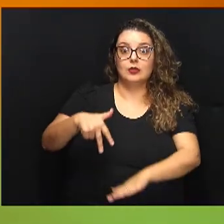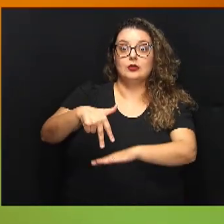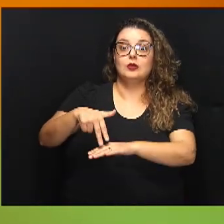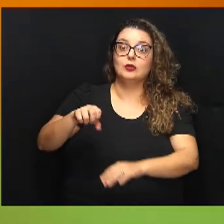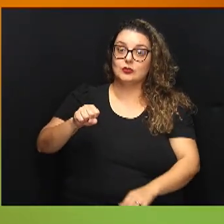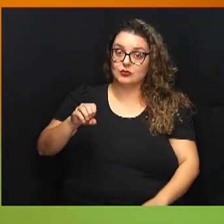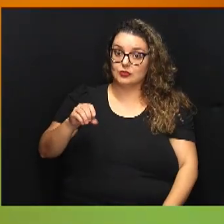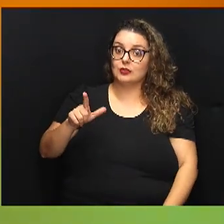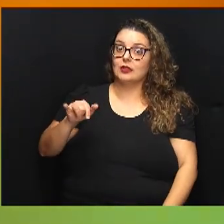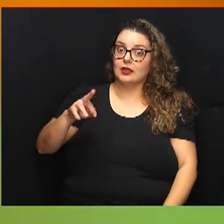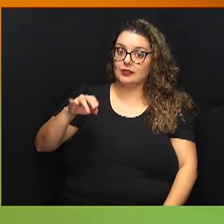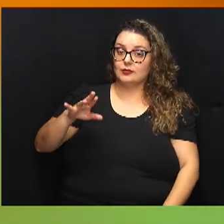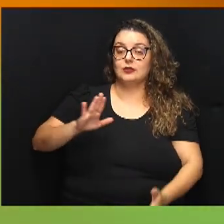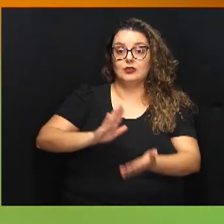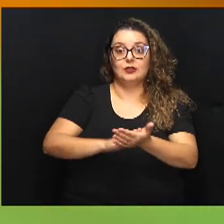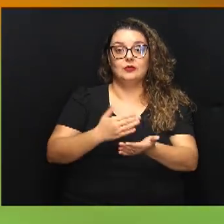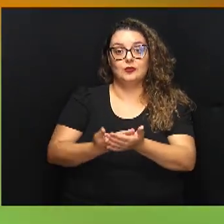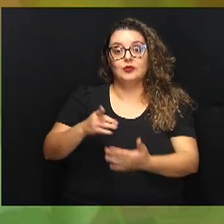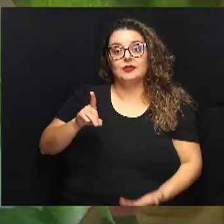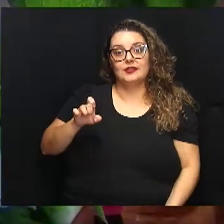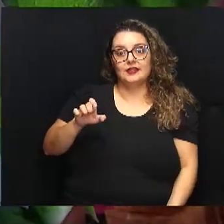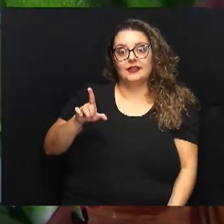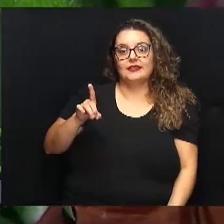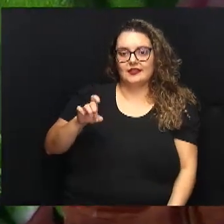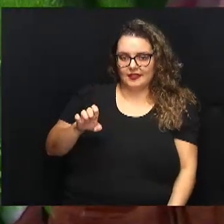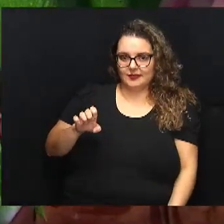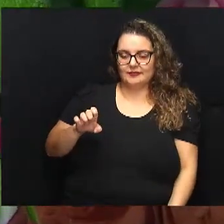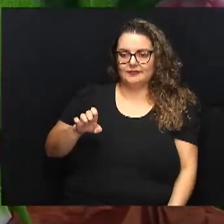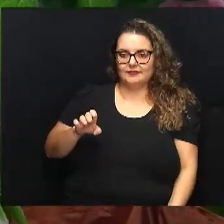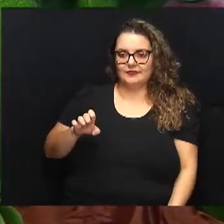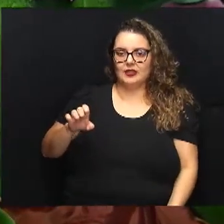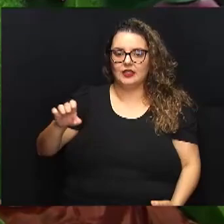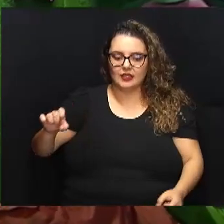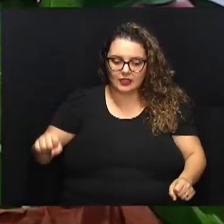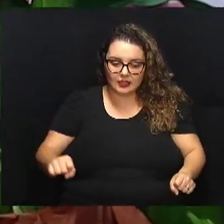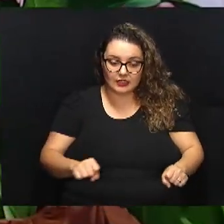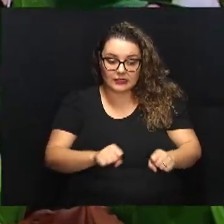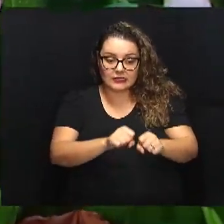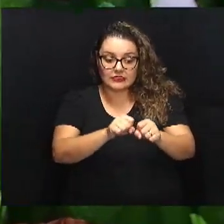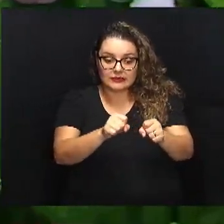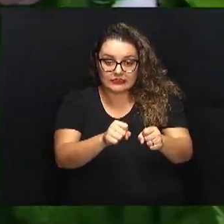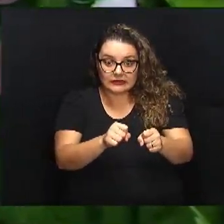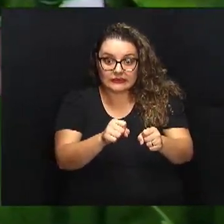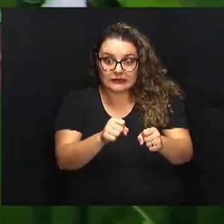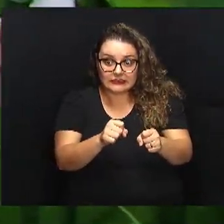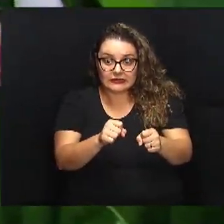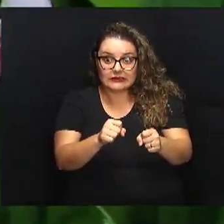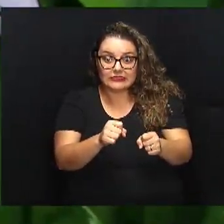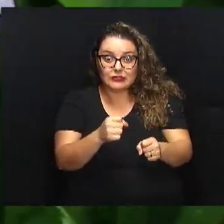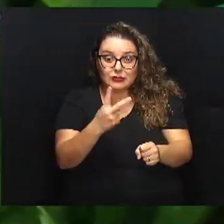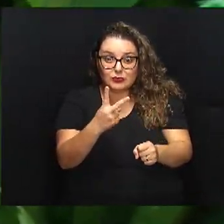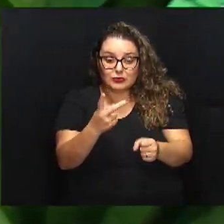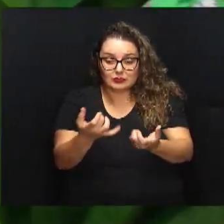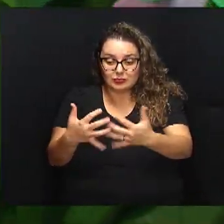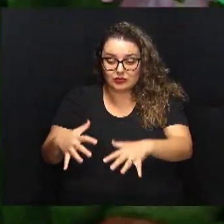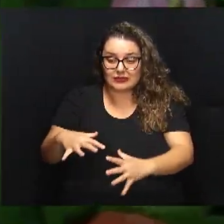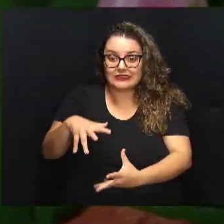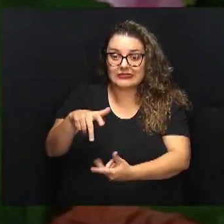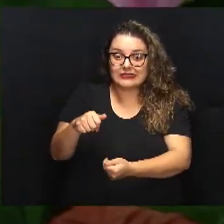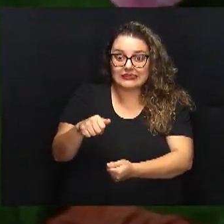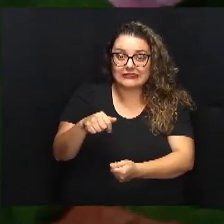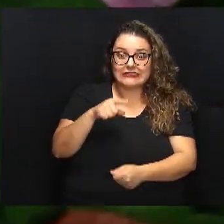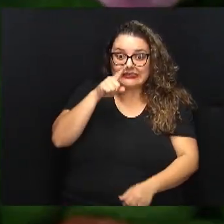Solarium, interpretado por Dedé Santana, derruba acidentalmente duas poções na Terra.